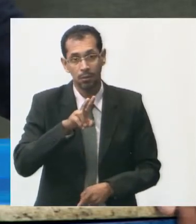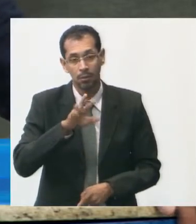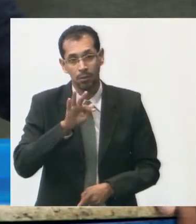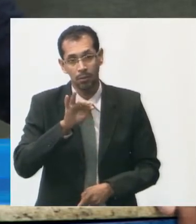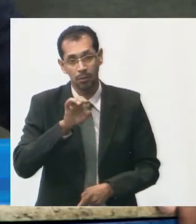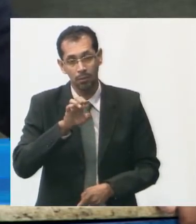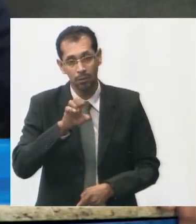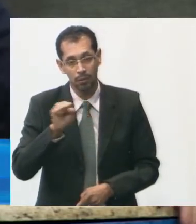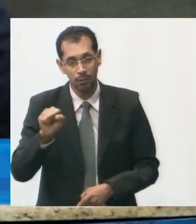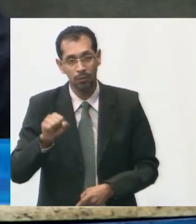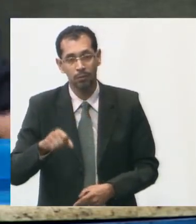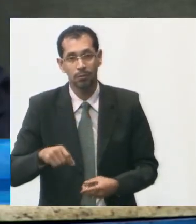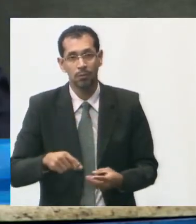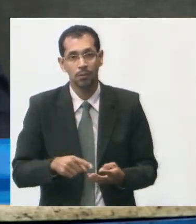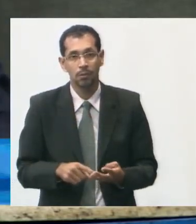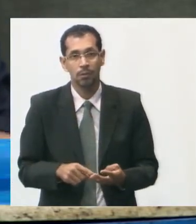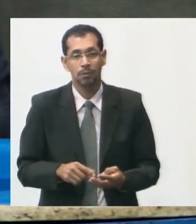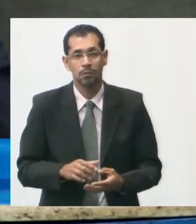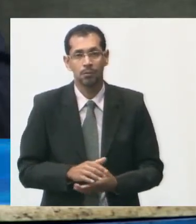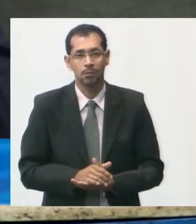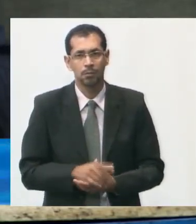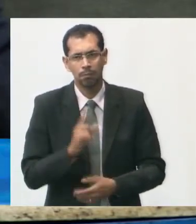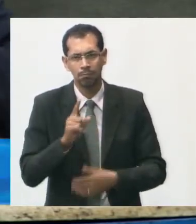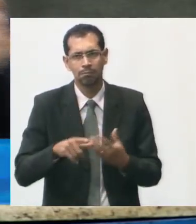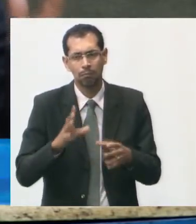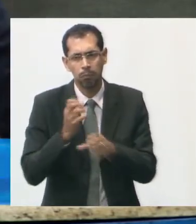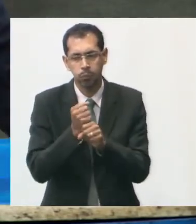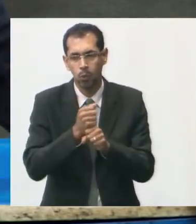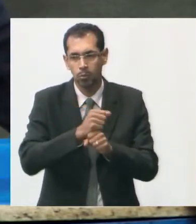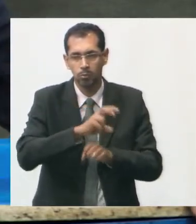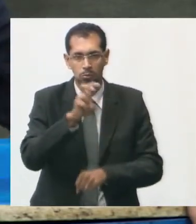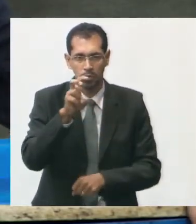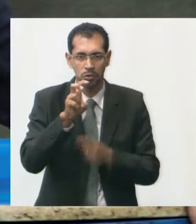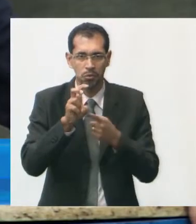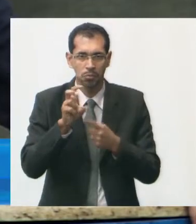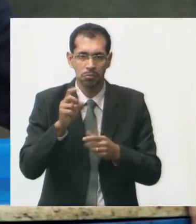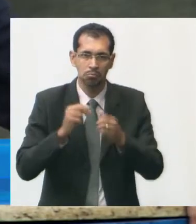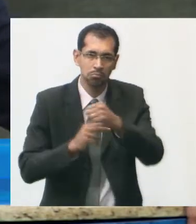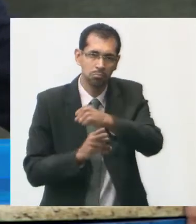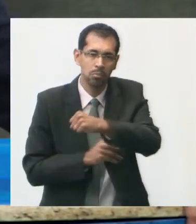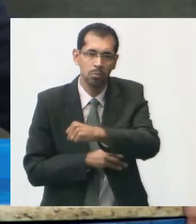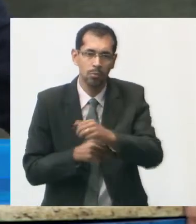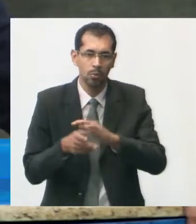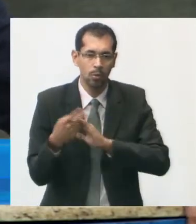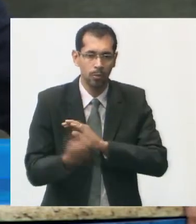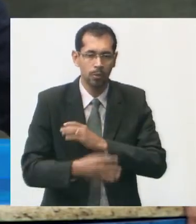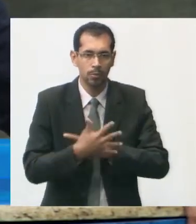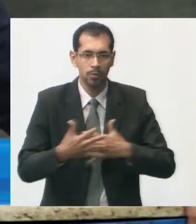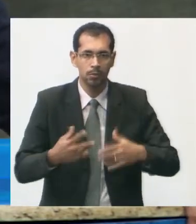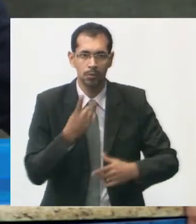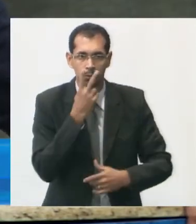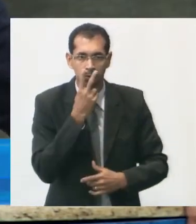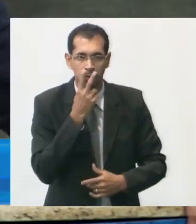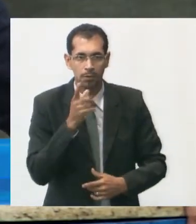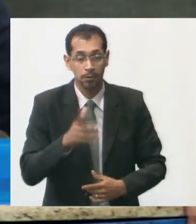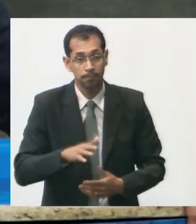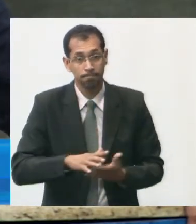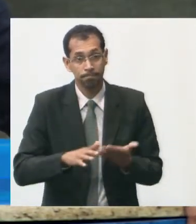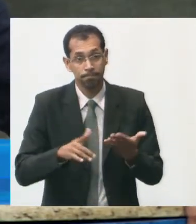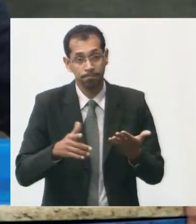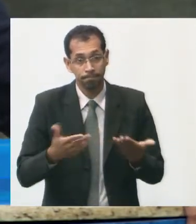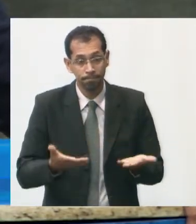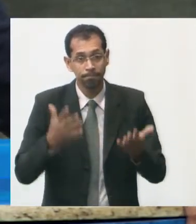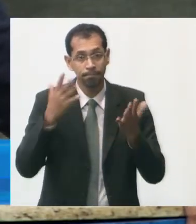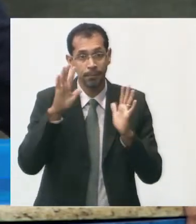Vitória possui e que a sociedade, a população utiliza. Então, parabéns ao DENIT. Nós vamos acompanhar de perto